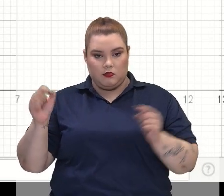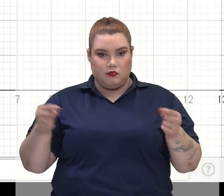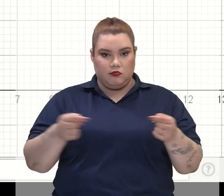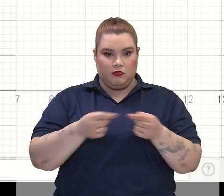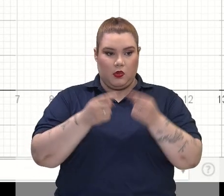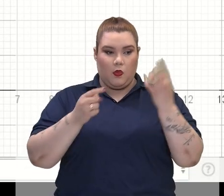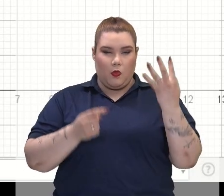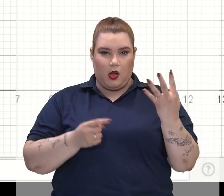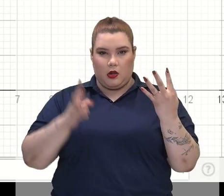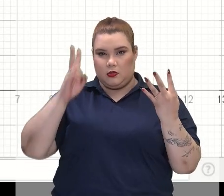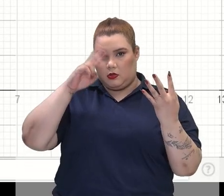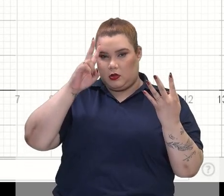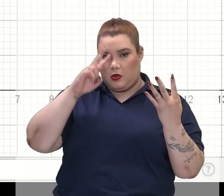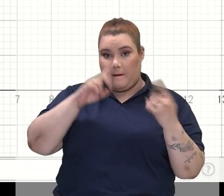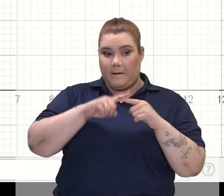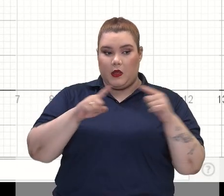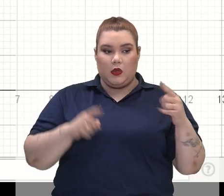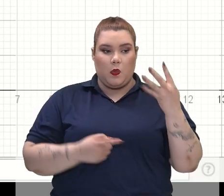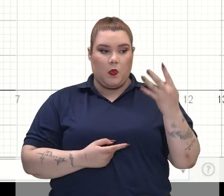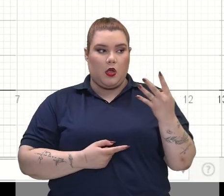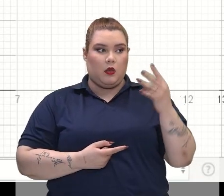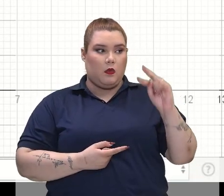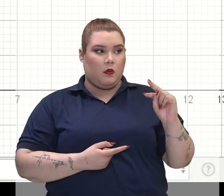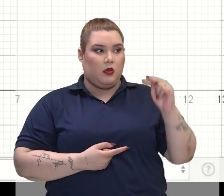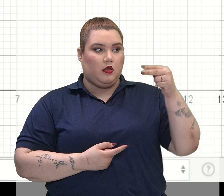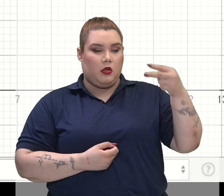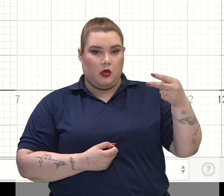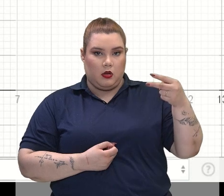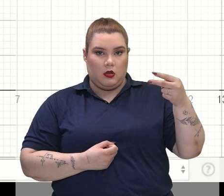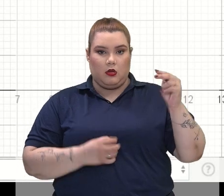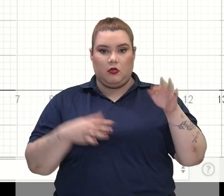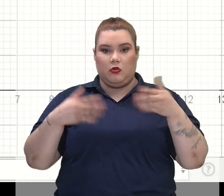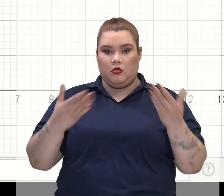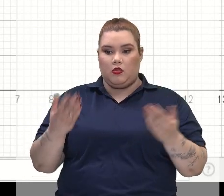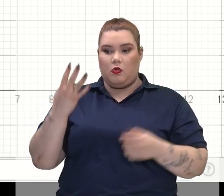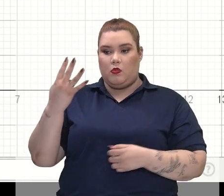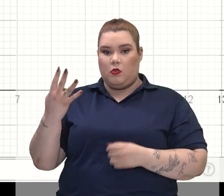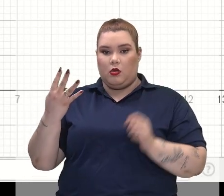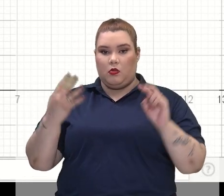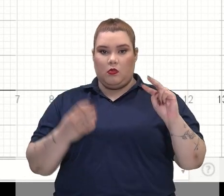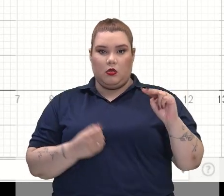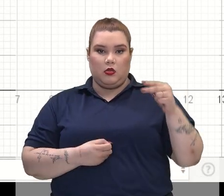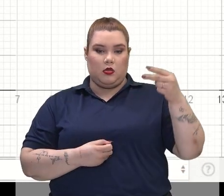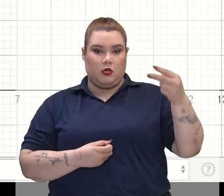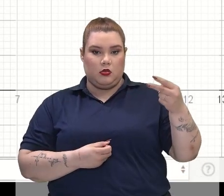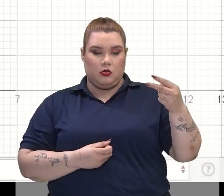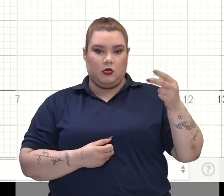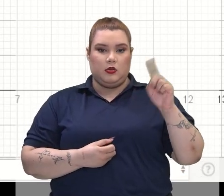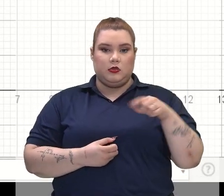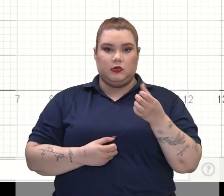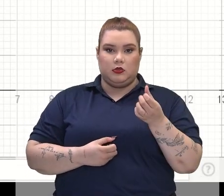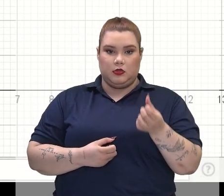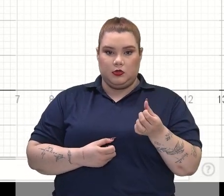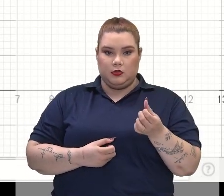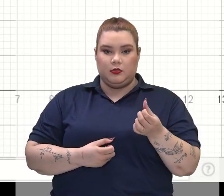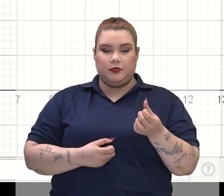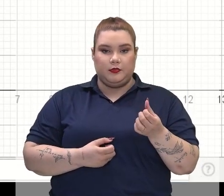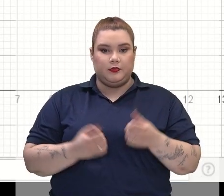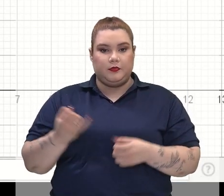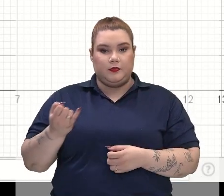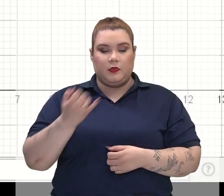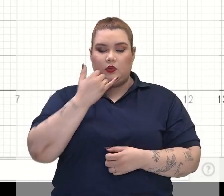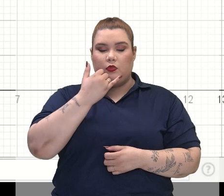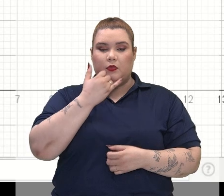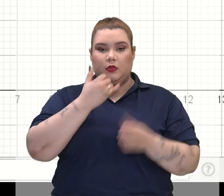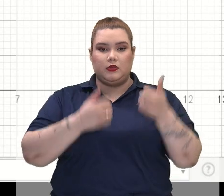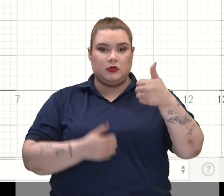valia 4, né? Mas ele está ao quadrado, pessoal. Então, 4 ao quadrado, 16. Isso aqui é importante.